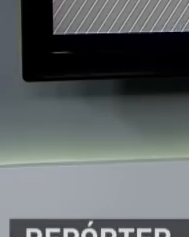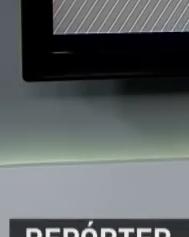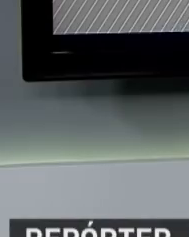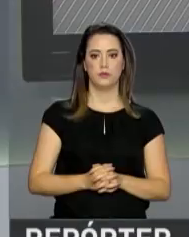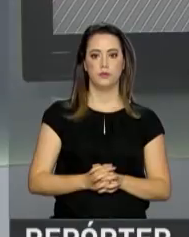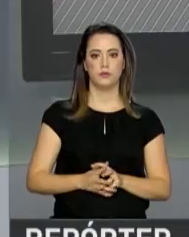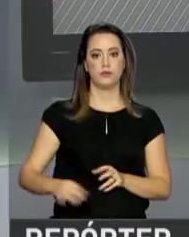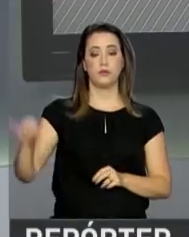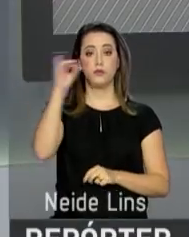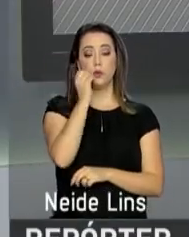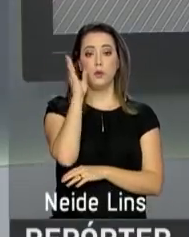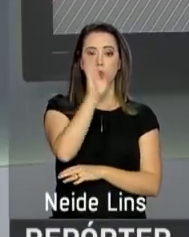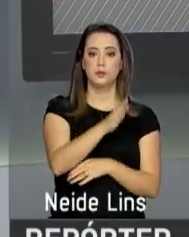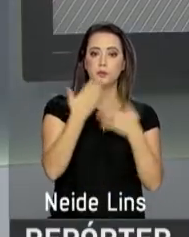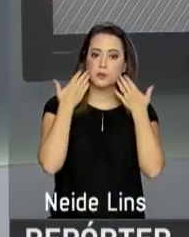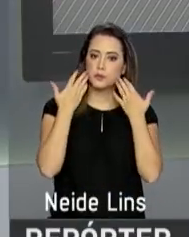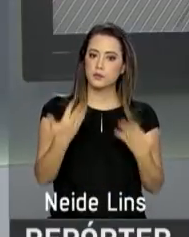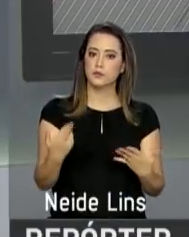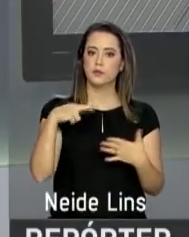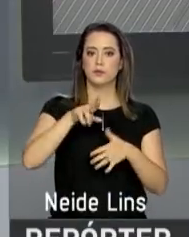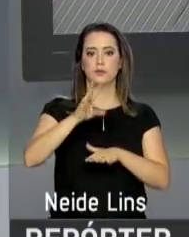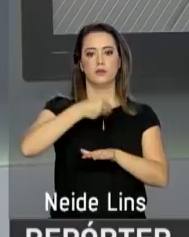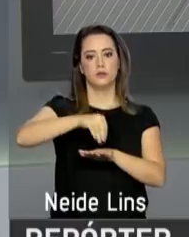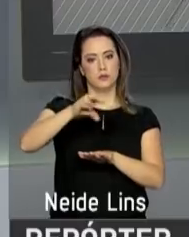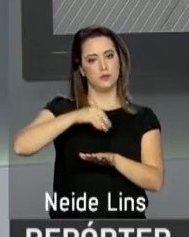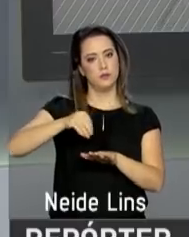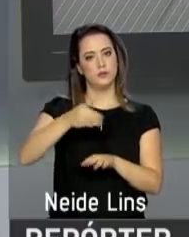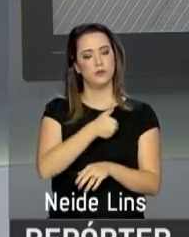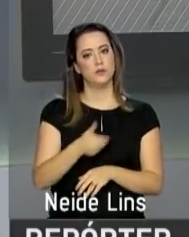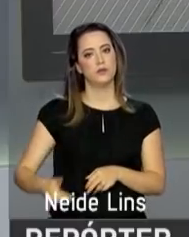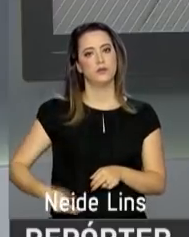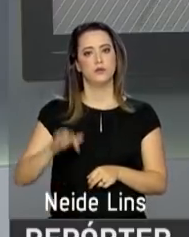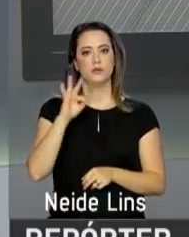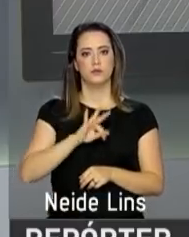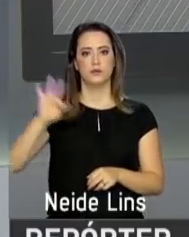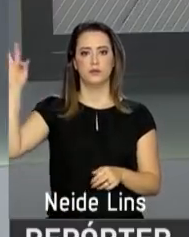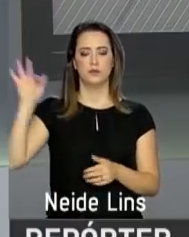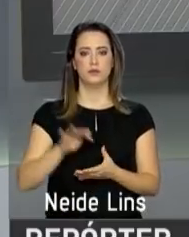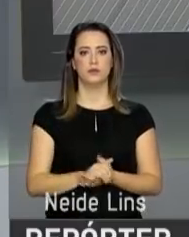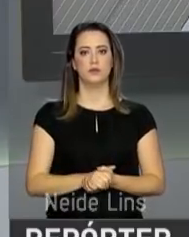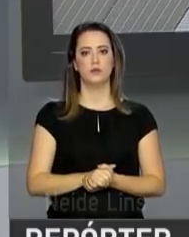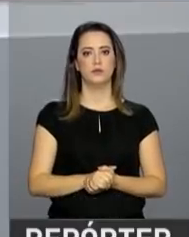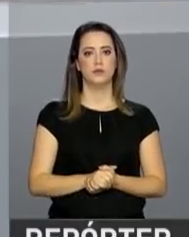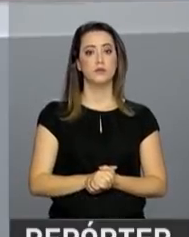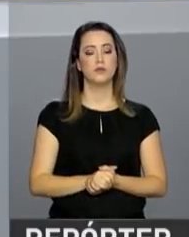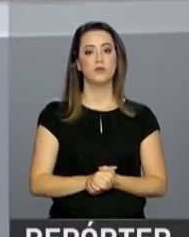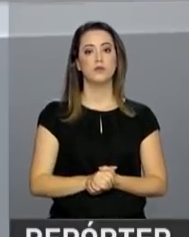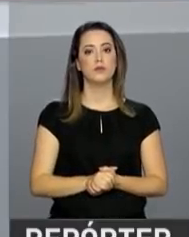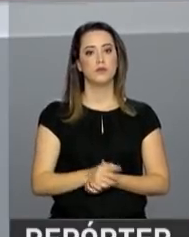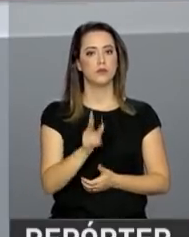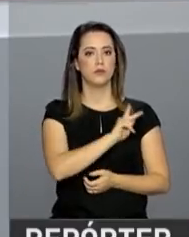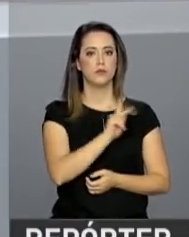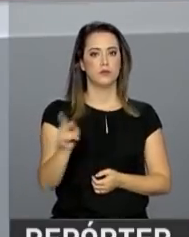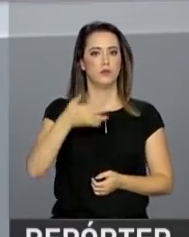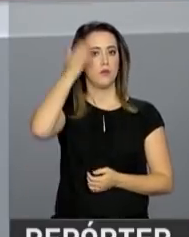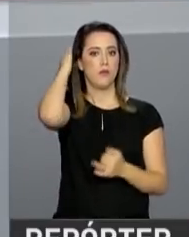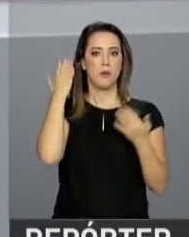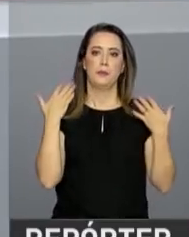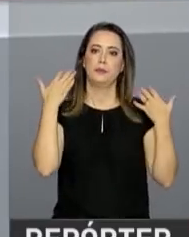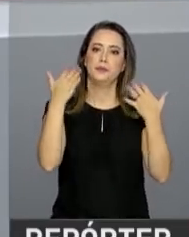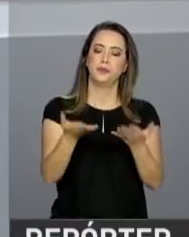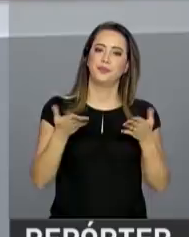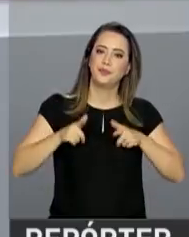olá boa tarde estamos de volta com o repórter nbr as notícias do governo federal o presidente michel temer